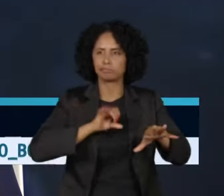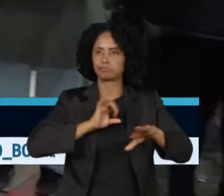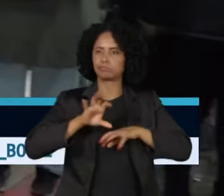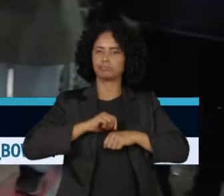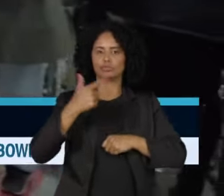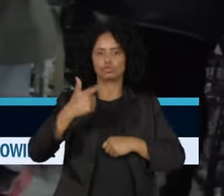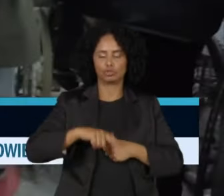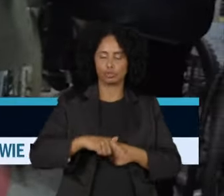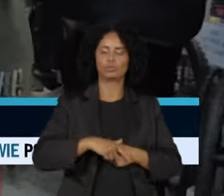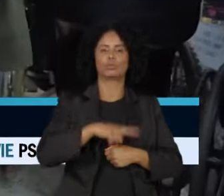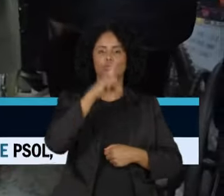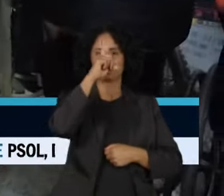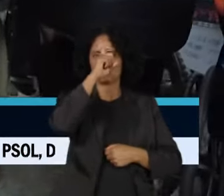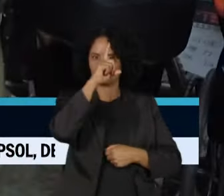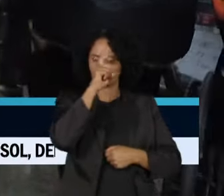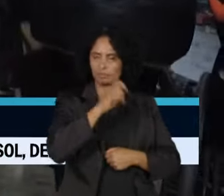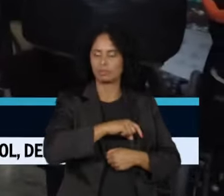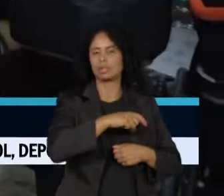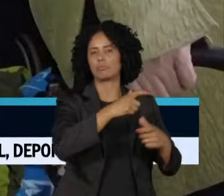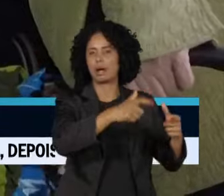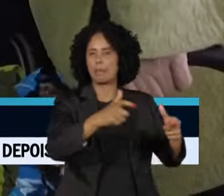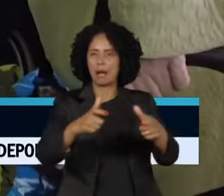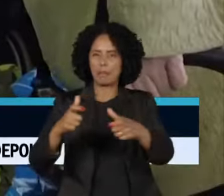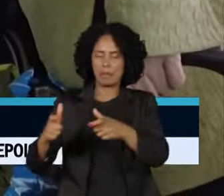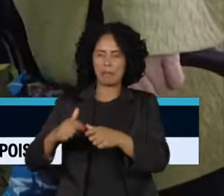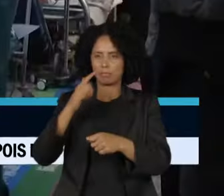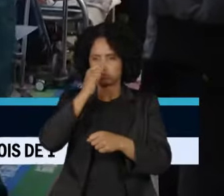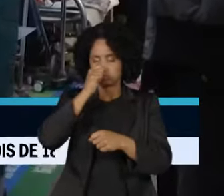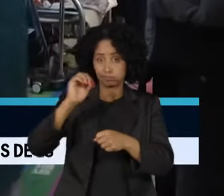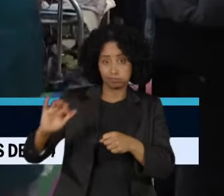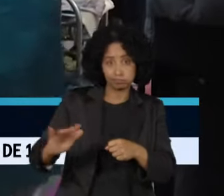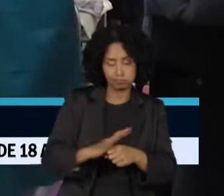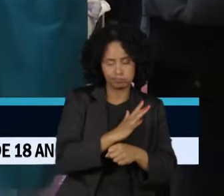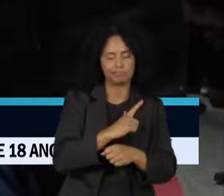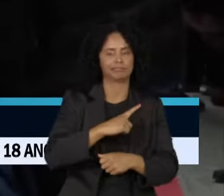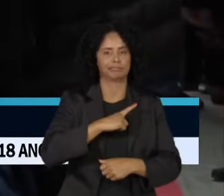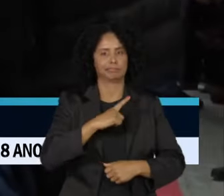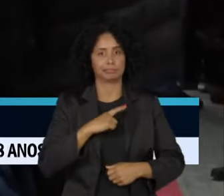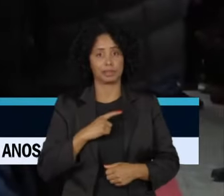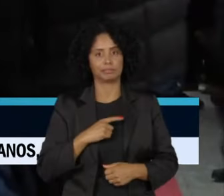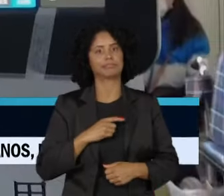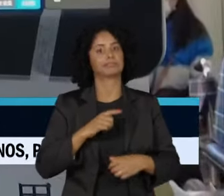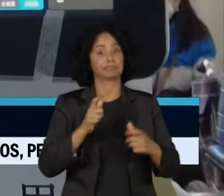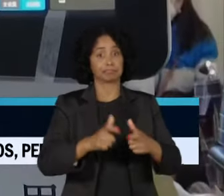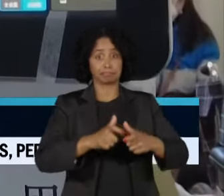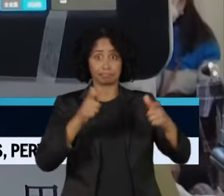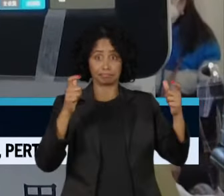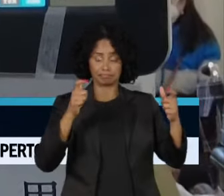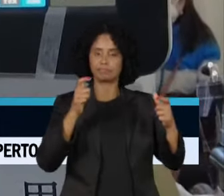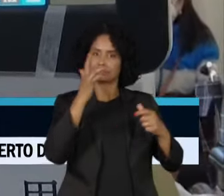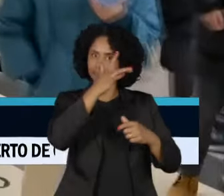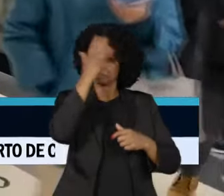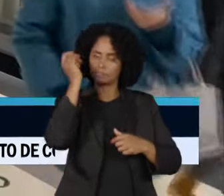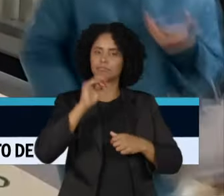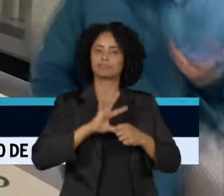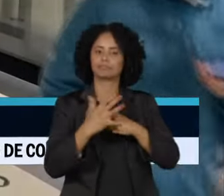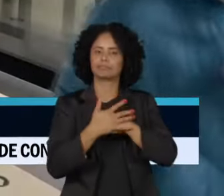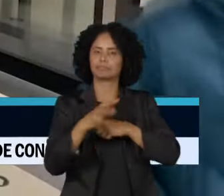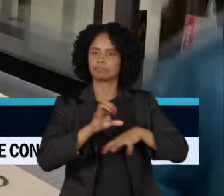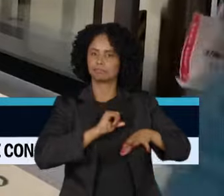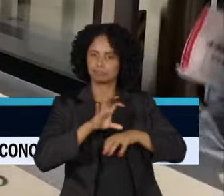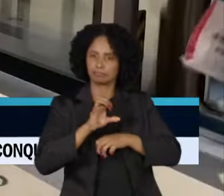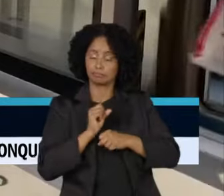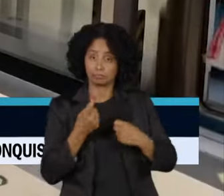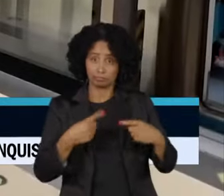hospitais. As unidades de saúde chinesas estão lotadas de casos de Covid-19. Desde que o país afrouxou as regras